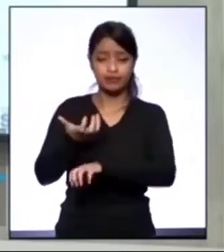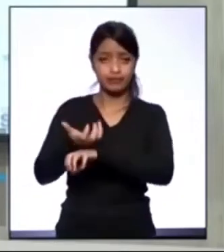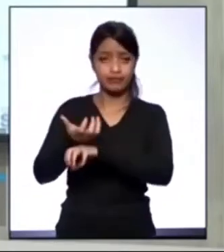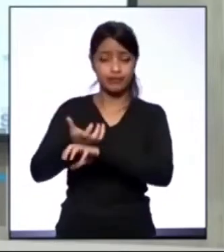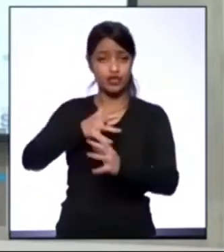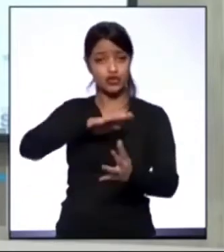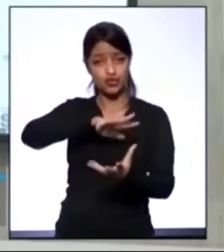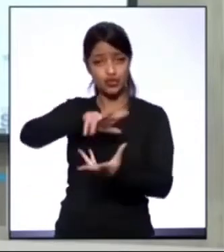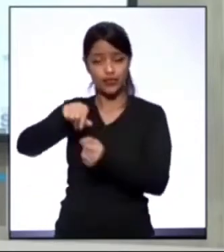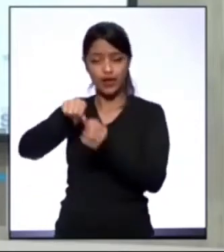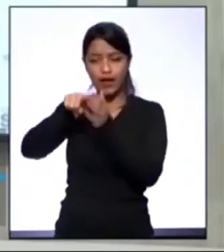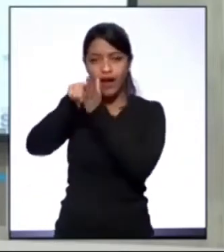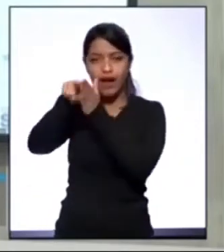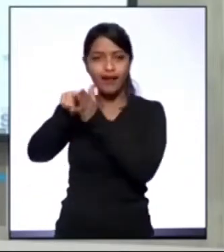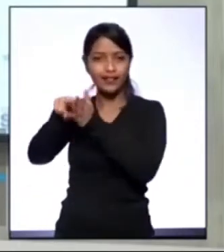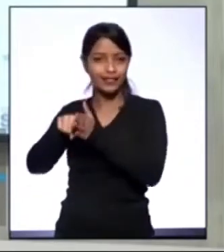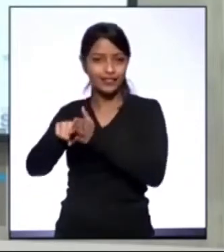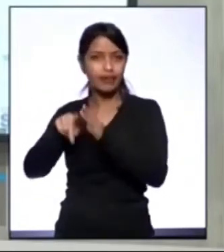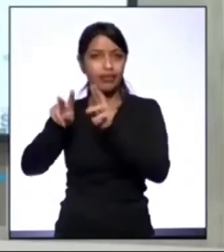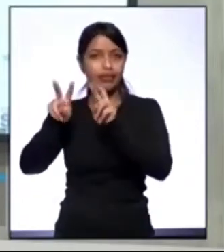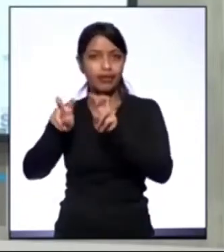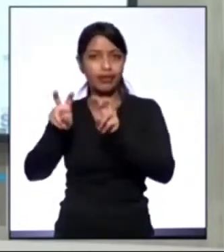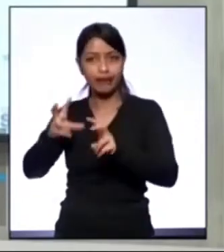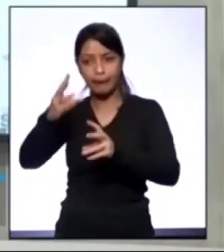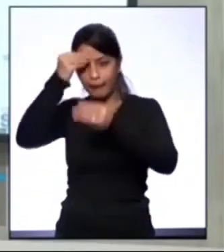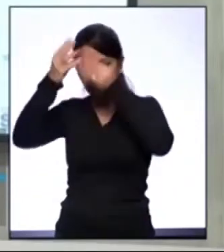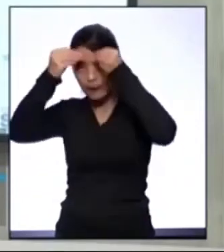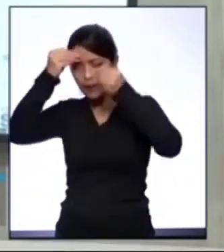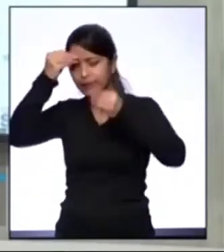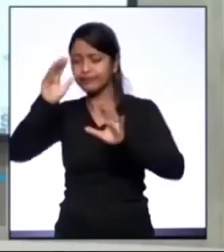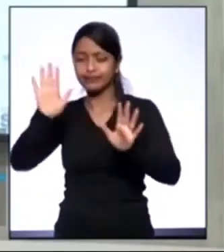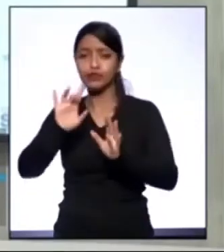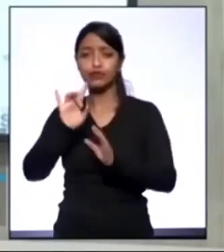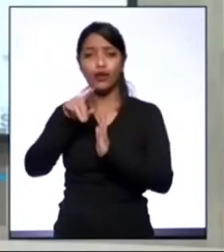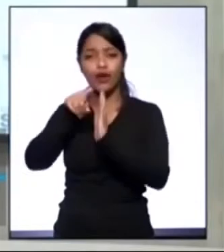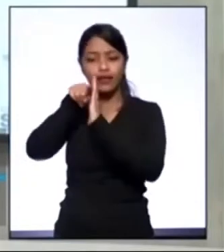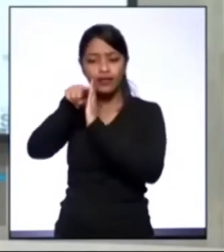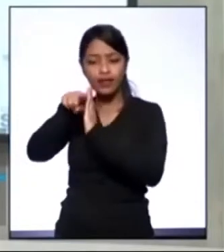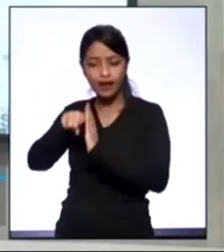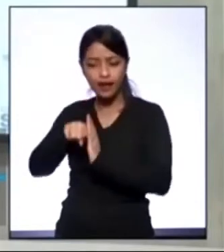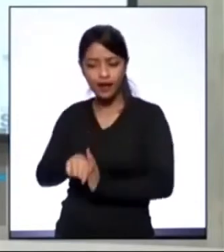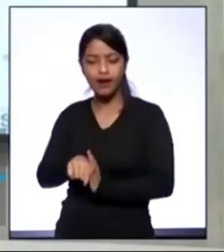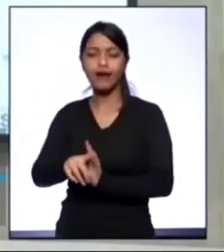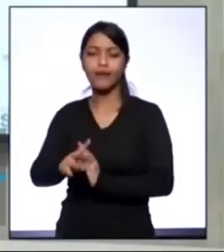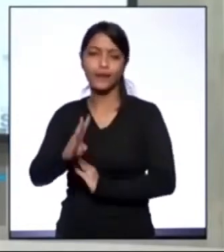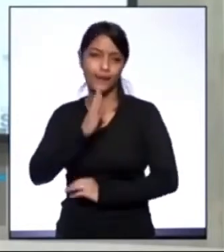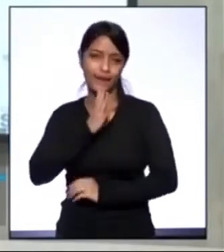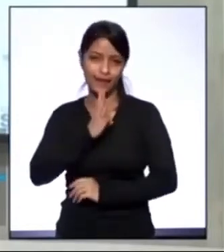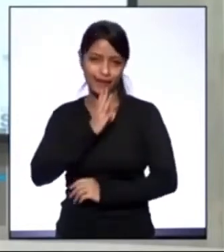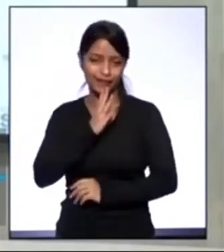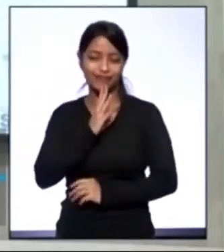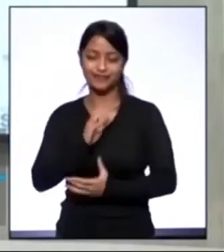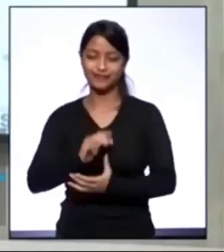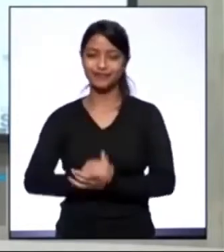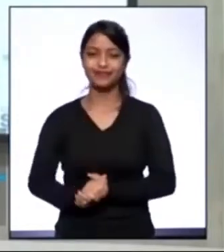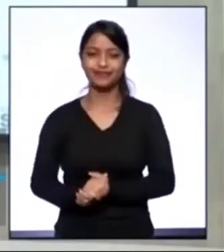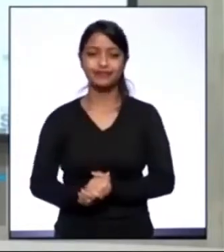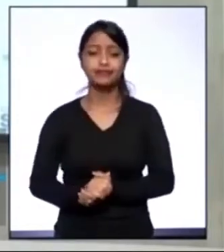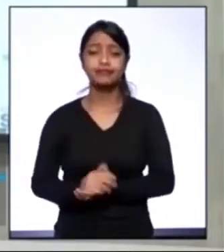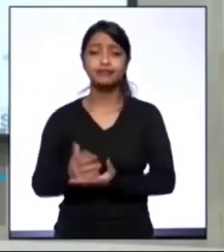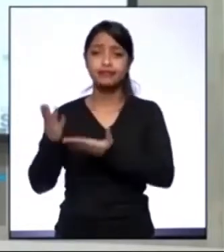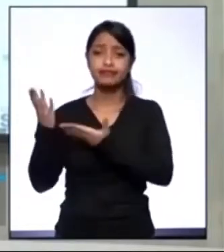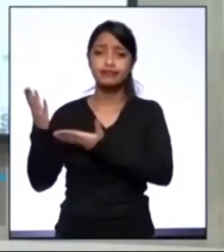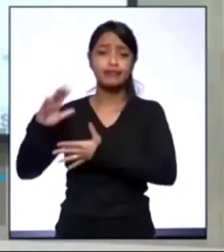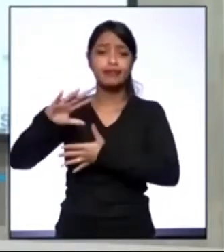mais possibilidade de decorar temas, tem que analisar. E tem que ter familiaridade com o mapa, beleza? Então eu trouxe aqui um mapa com